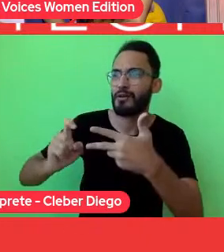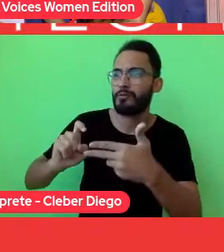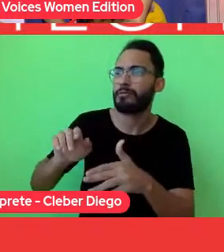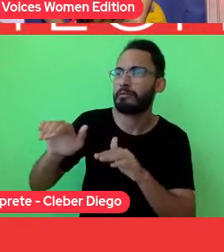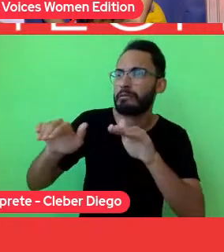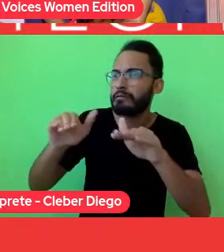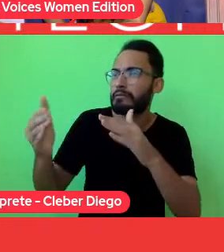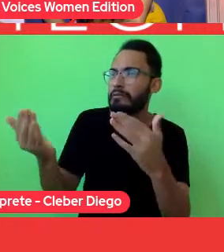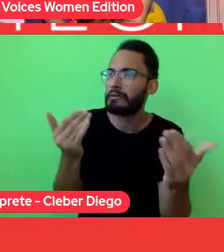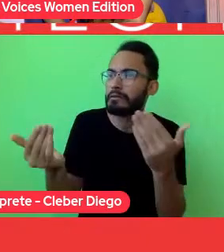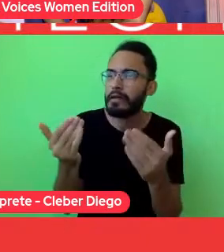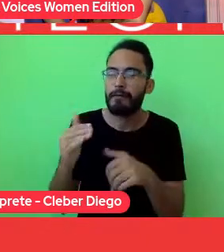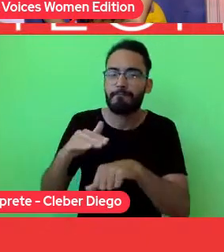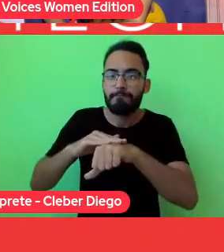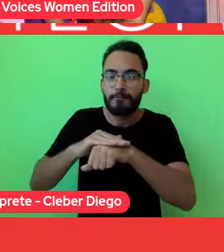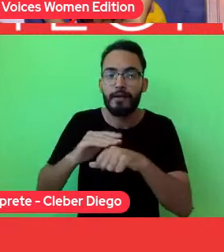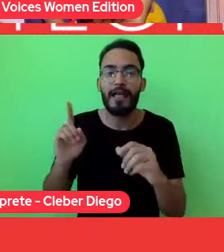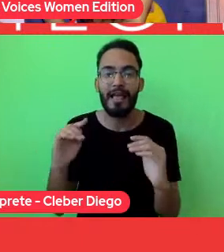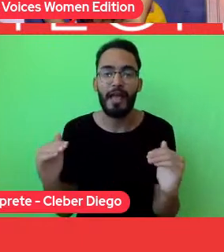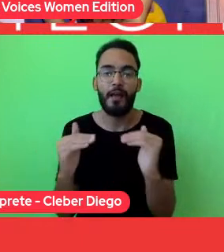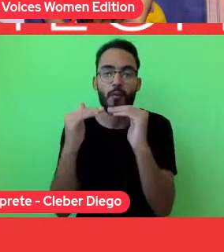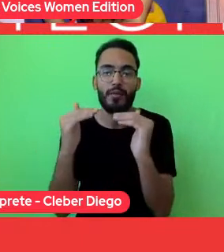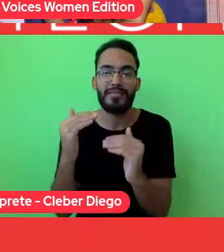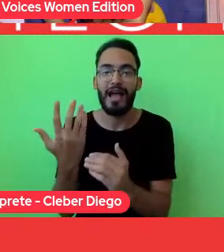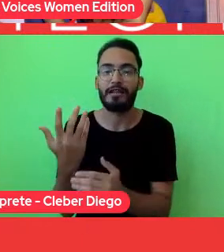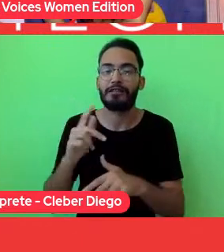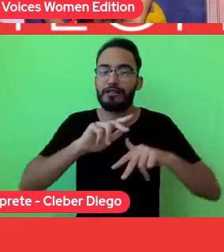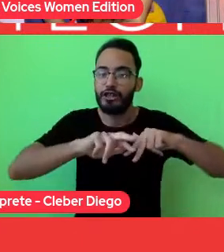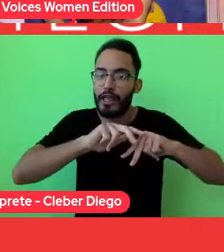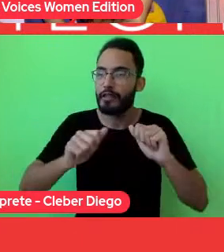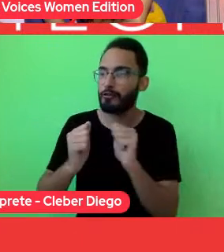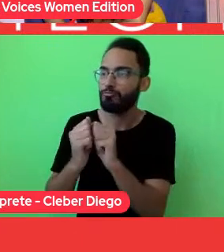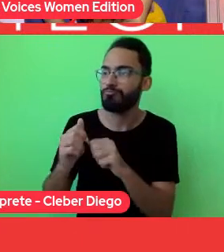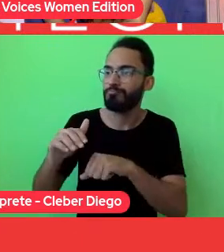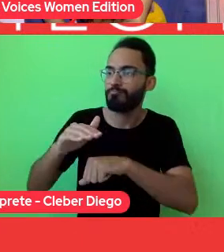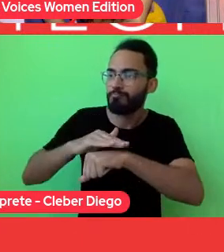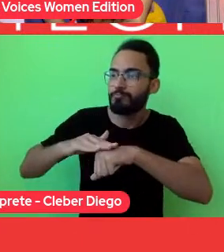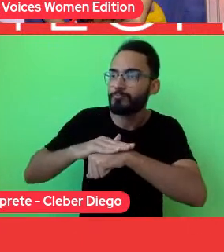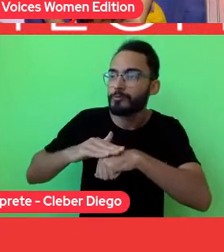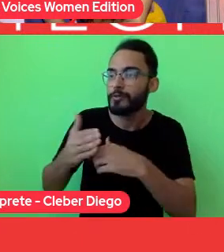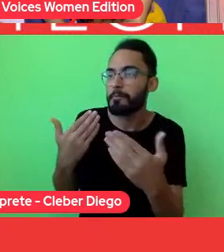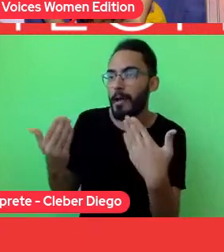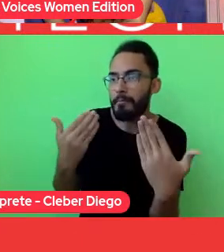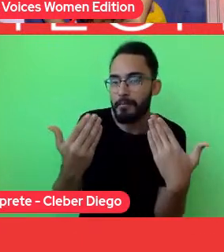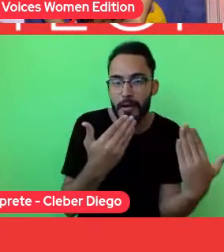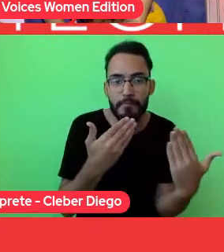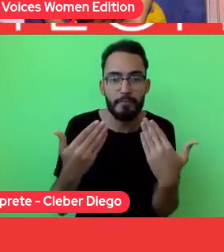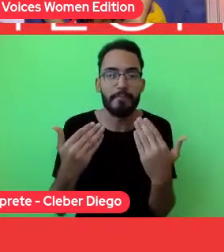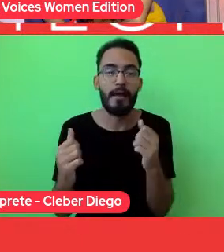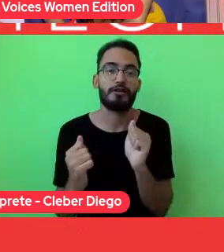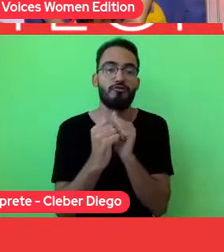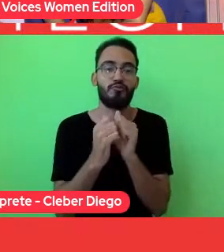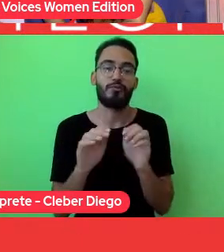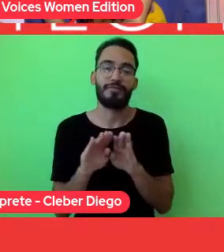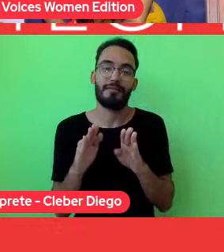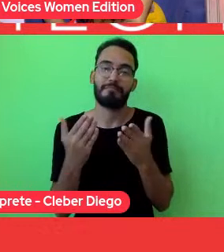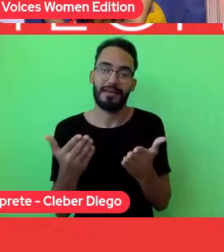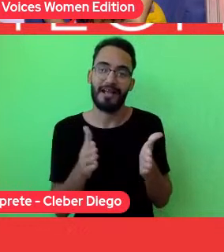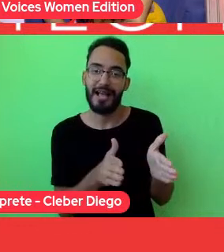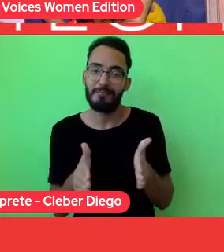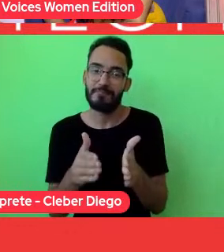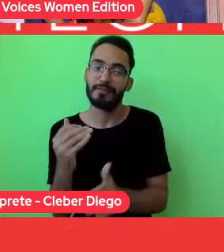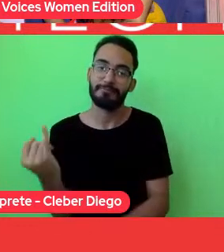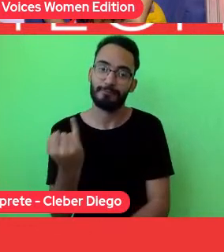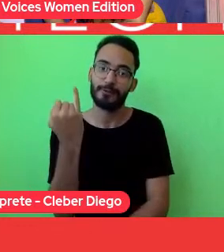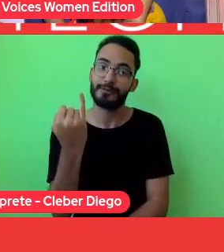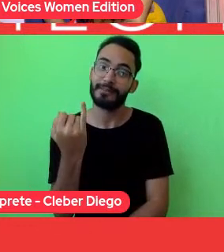grandes objetivos de equidade de gênero na empresa e convidá-los também a estar juntos nessa jornada, né? Então, foi